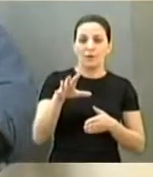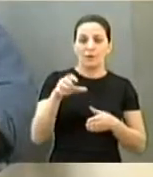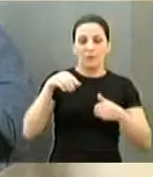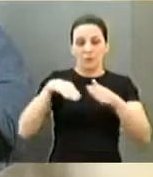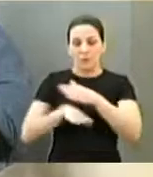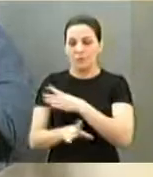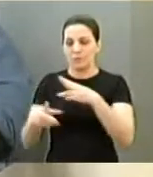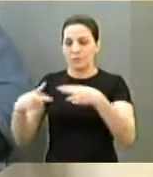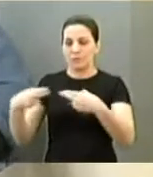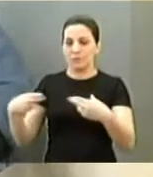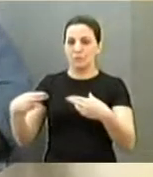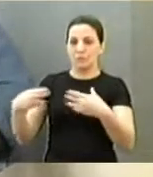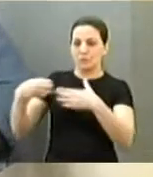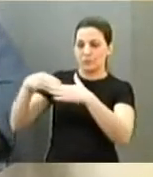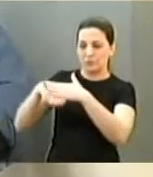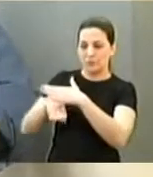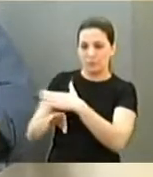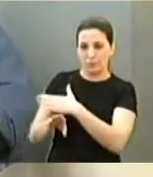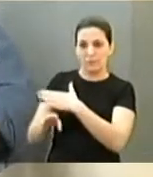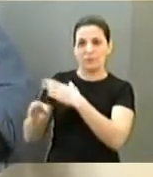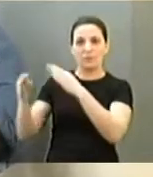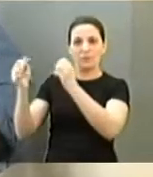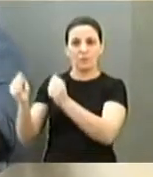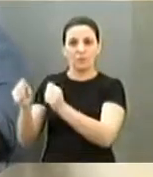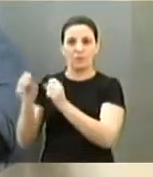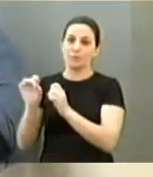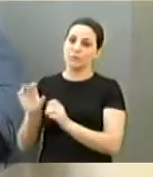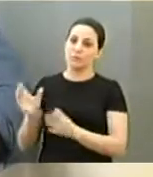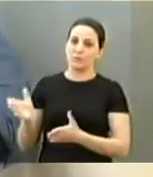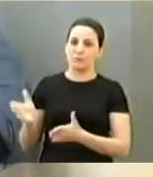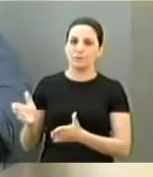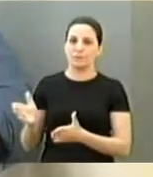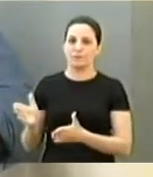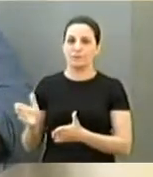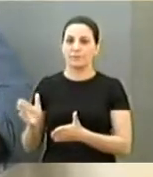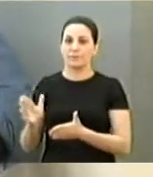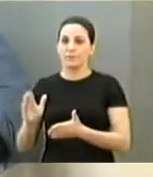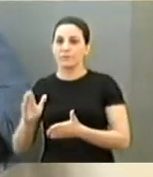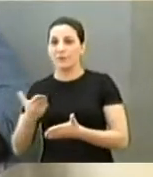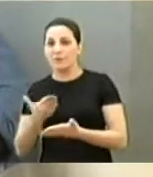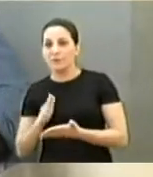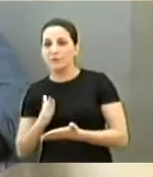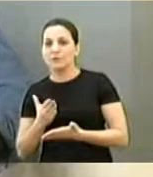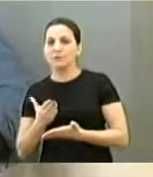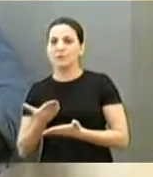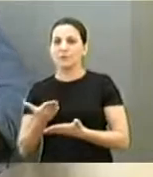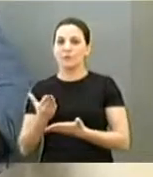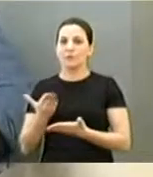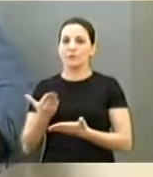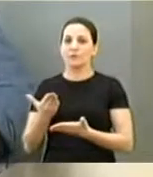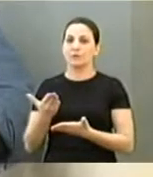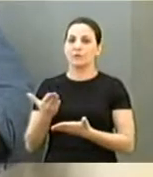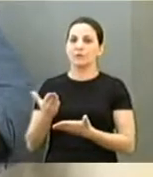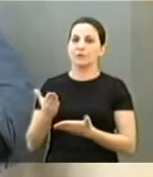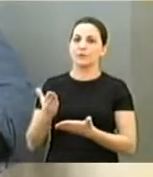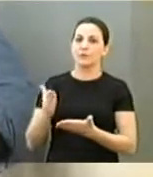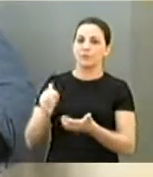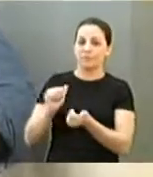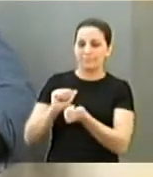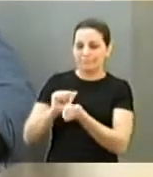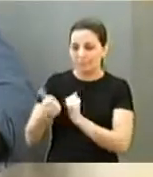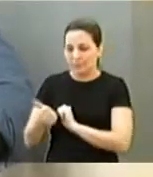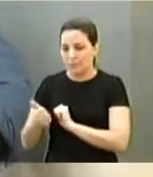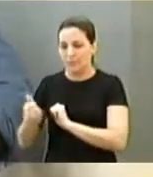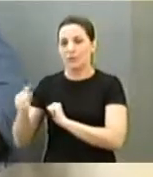veículos, Martinelli. E às vezes um porta-mala, né, não se encontra apropriado, com